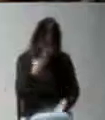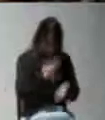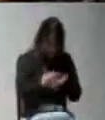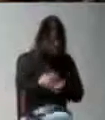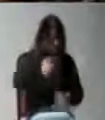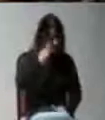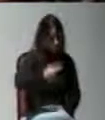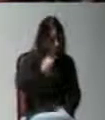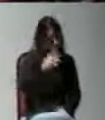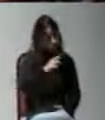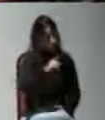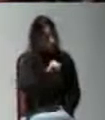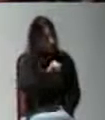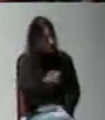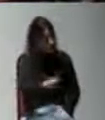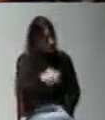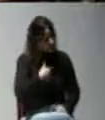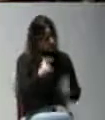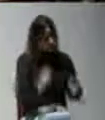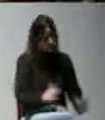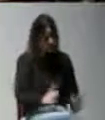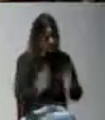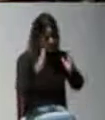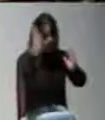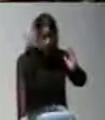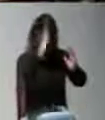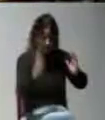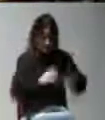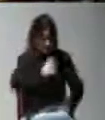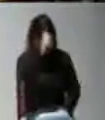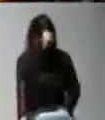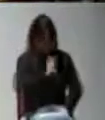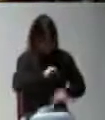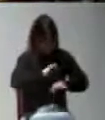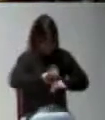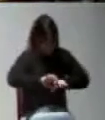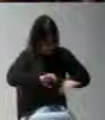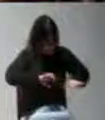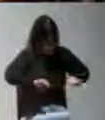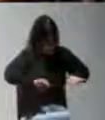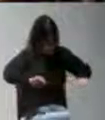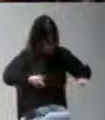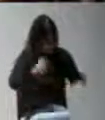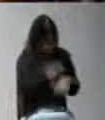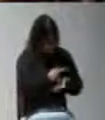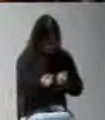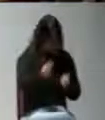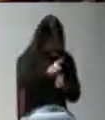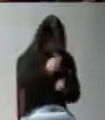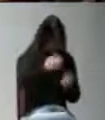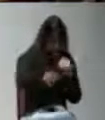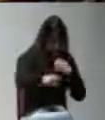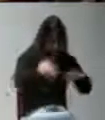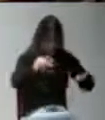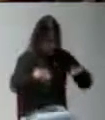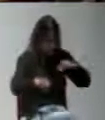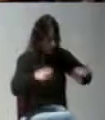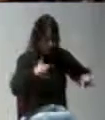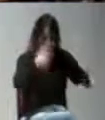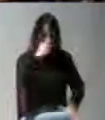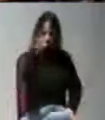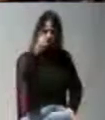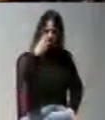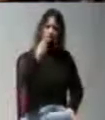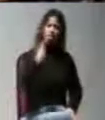fica palpável perceber o sujeito fragmentado, contraditório e suscetível a interpelações de